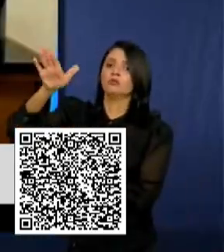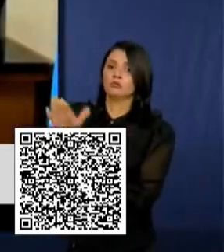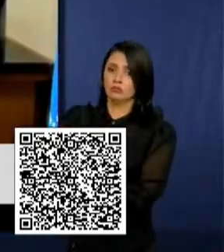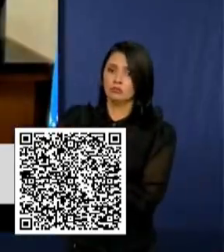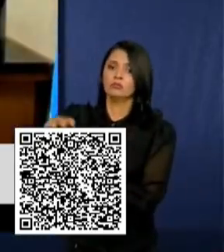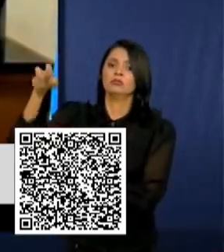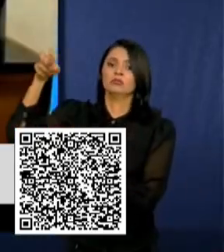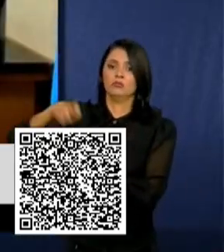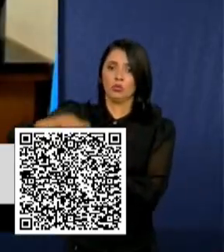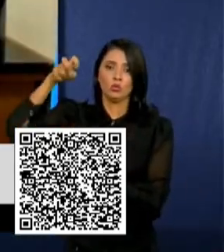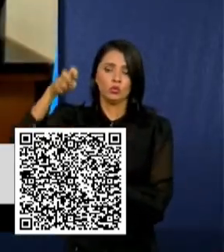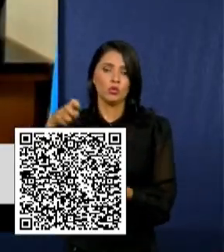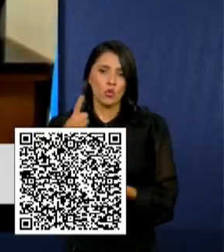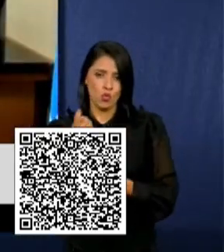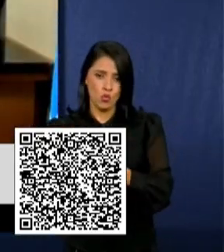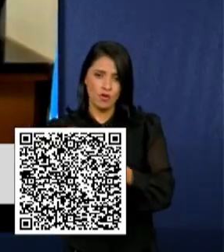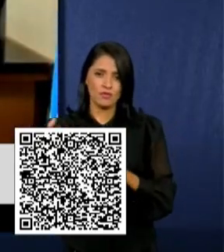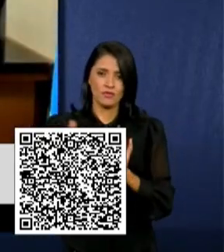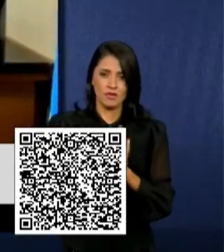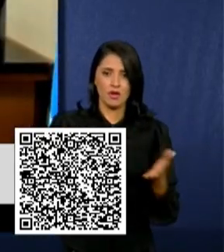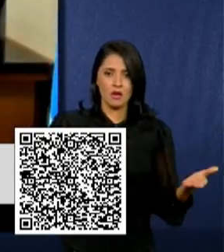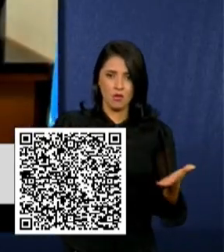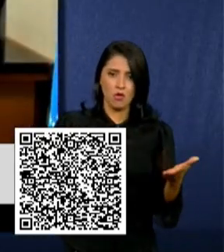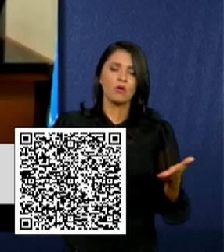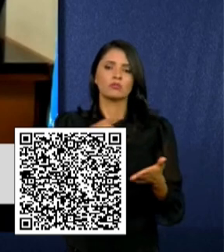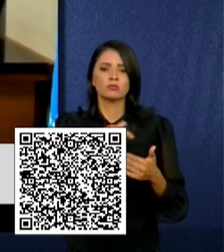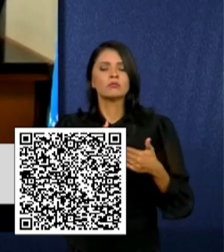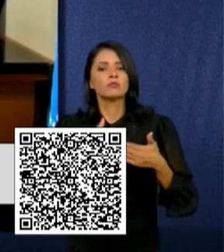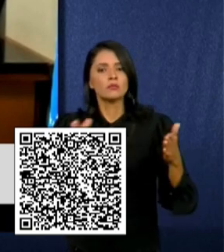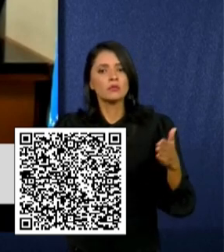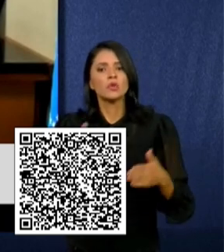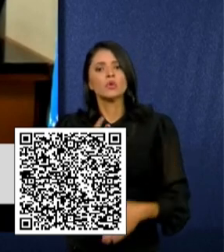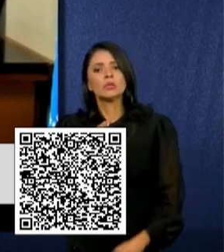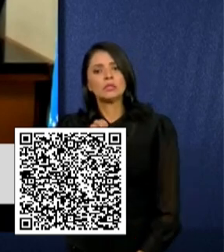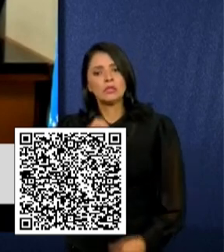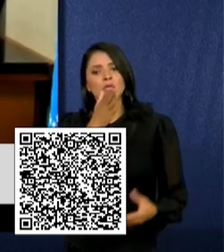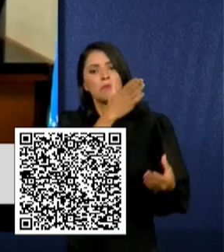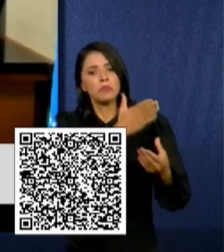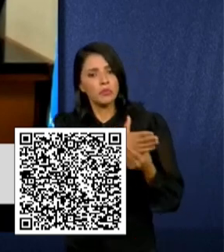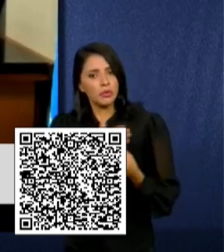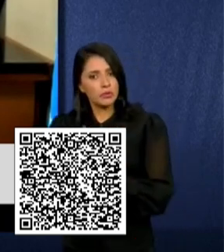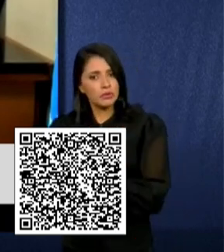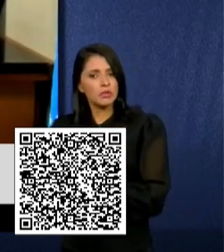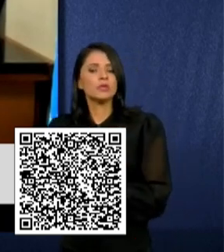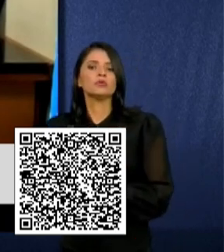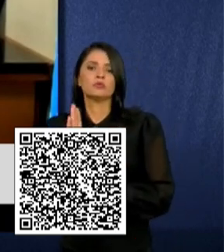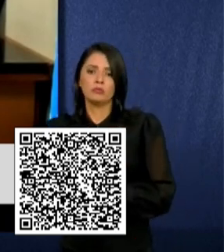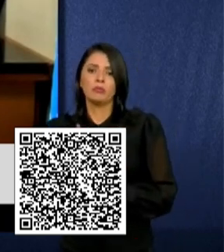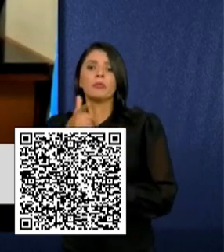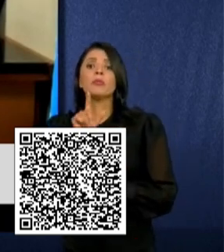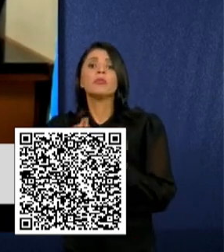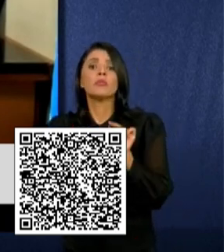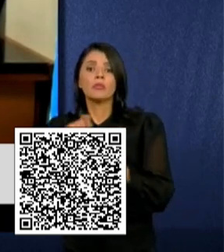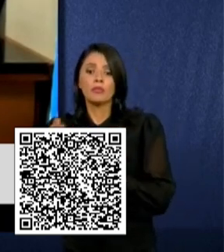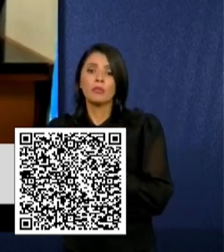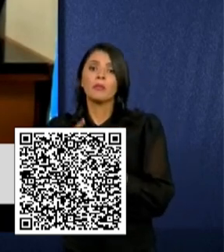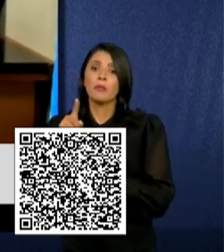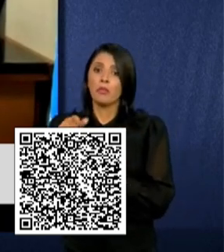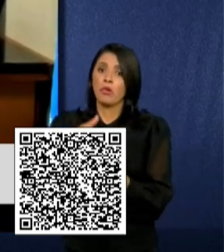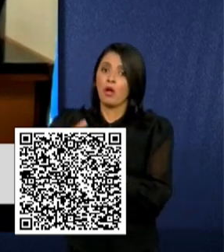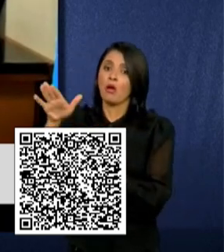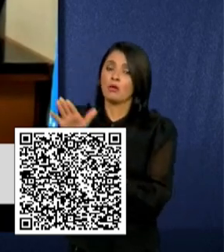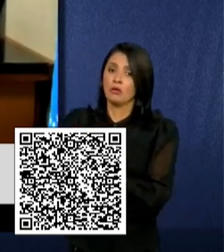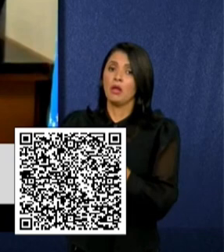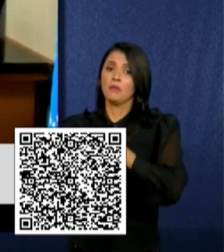De um ano para cá, a Anatel abriu cerca de 30 processos sancionadores para punir 30